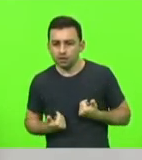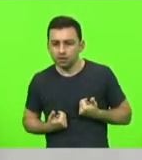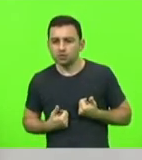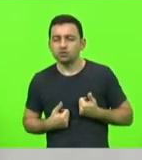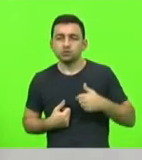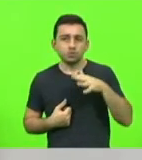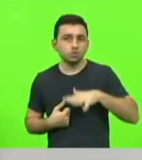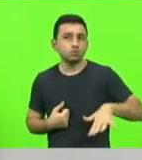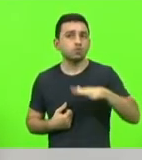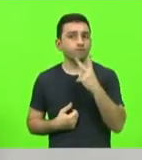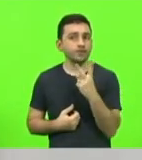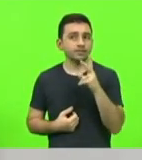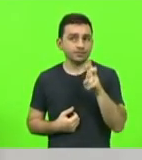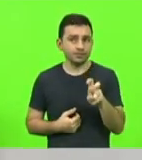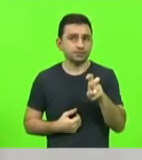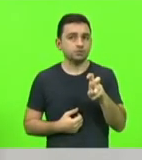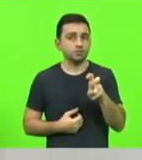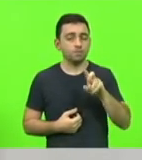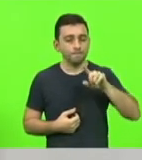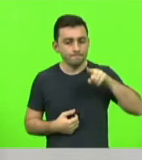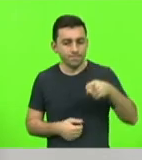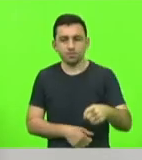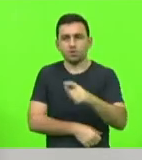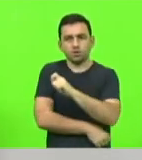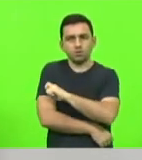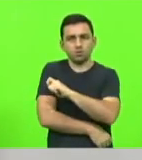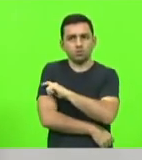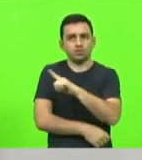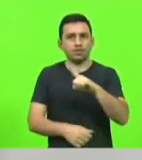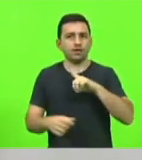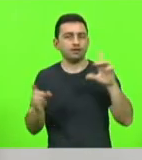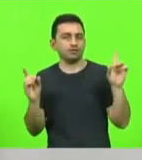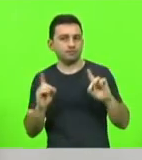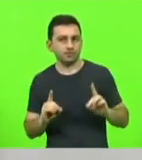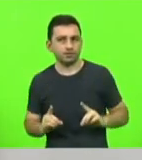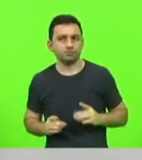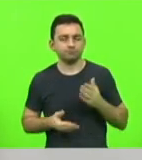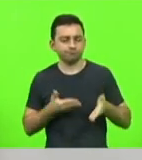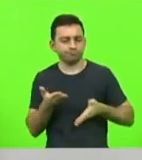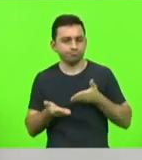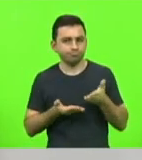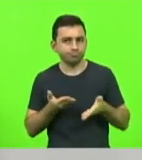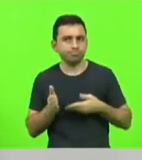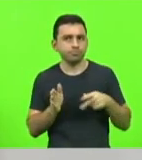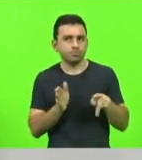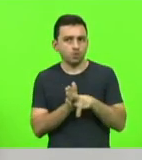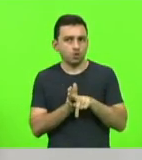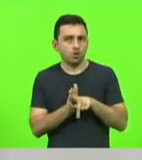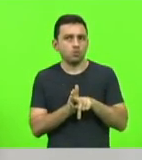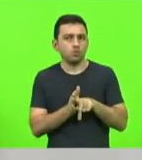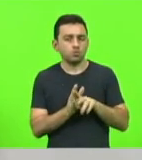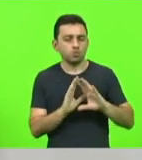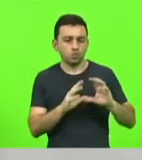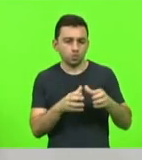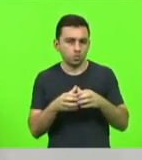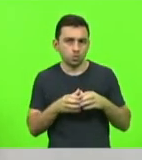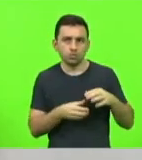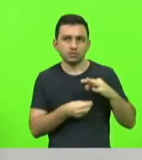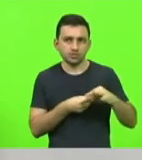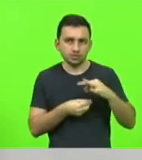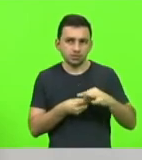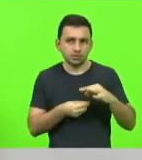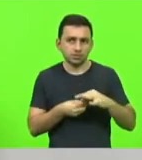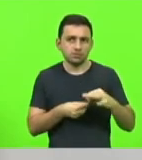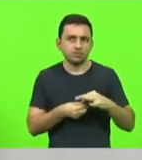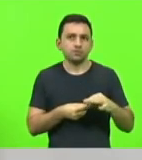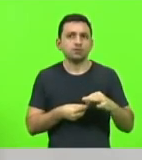25 mil educandos com deficiências atendidos pelas instituições especializadas no